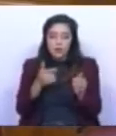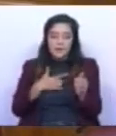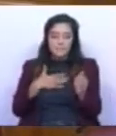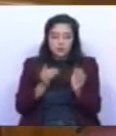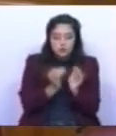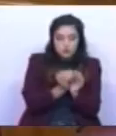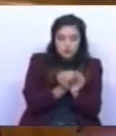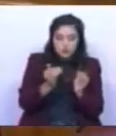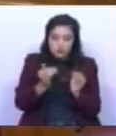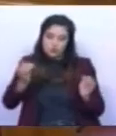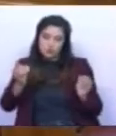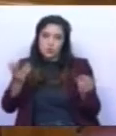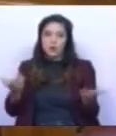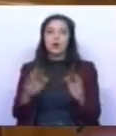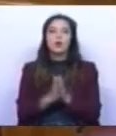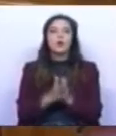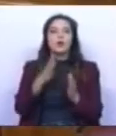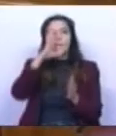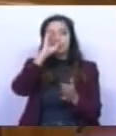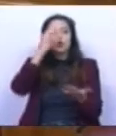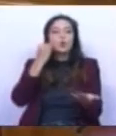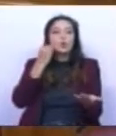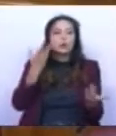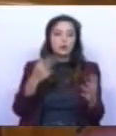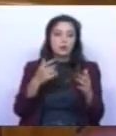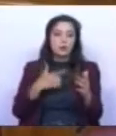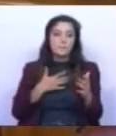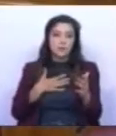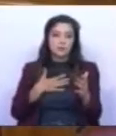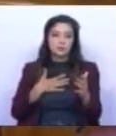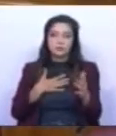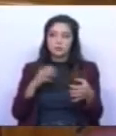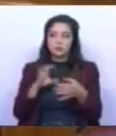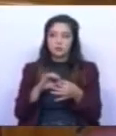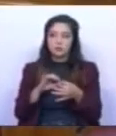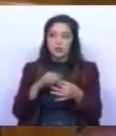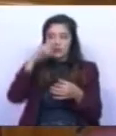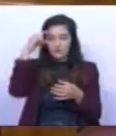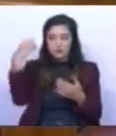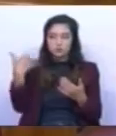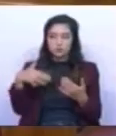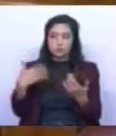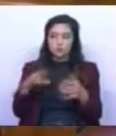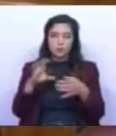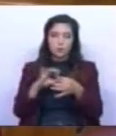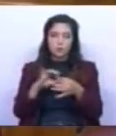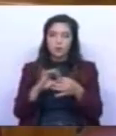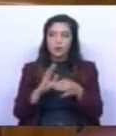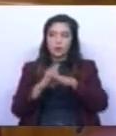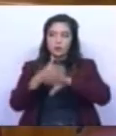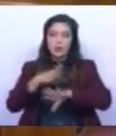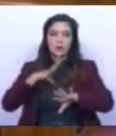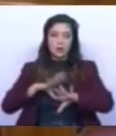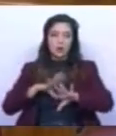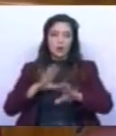médias empresas, Sra. Ministra, como sabemos, estas empresas deparam-se com sérias e enormes dificuldades quando pretendem aceder